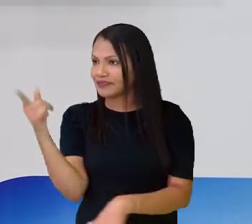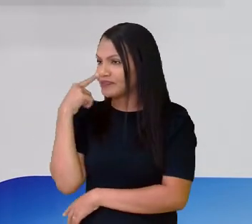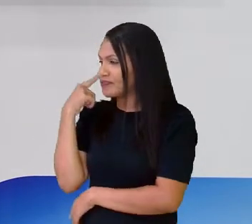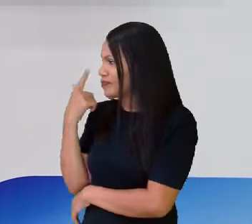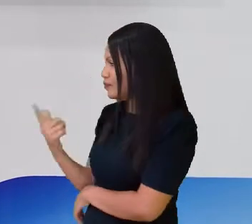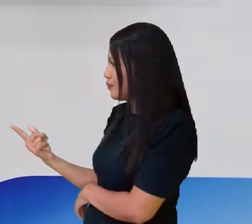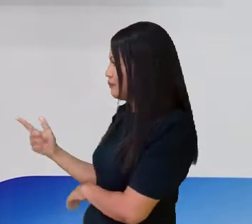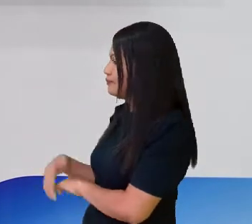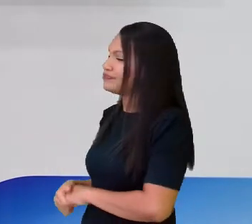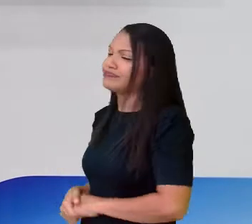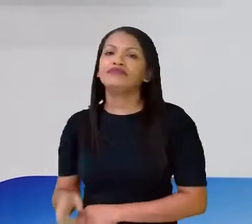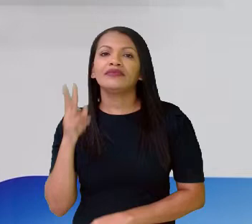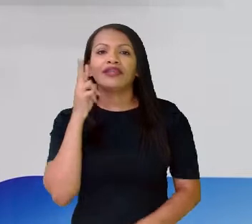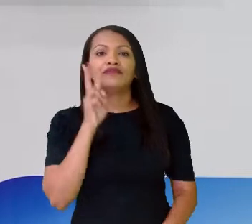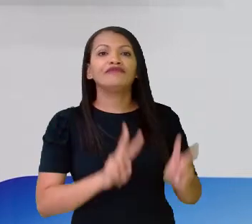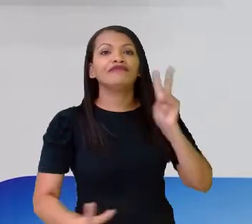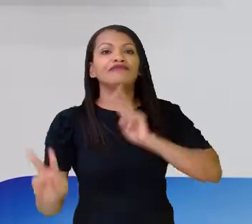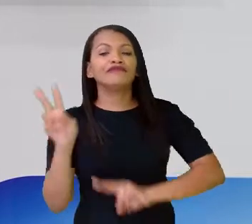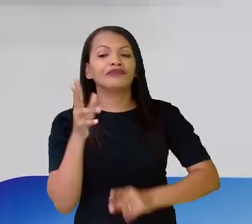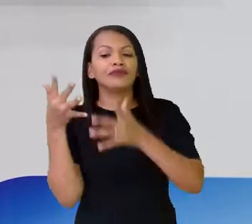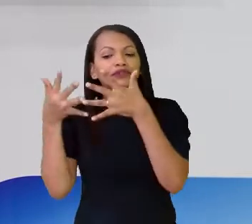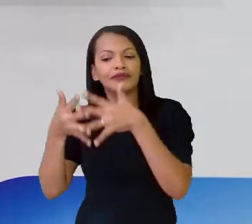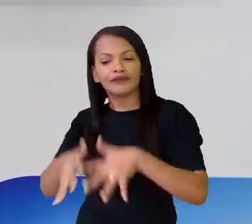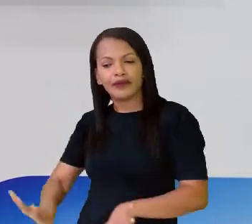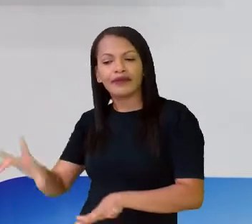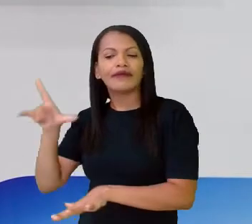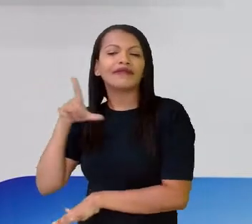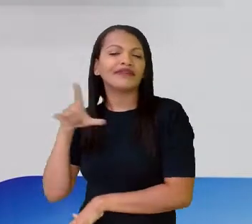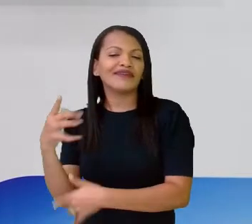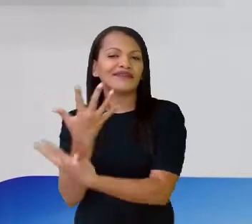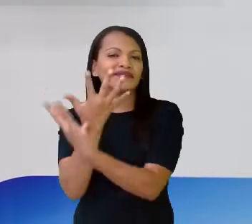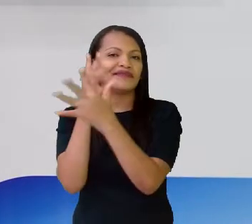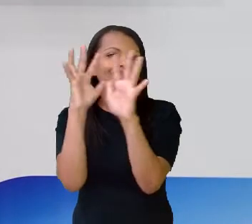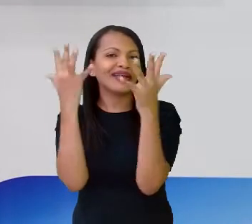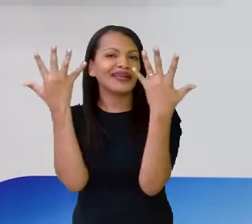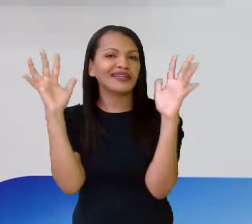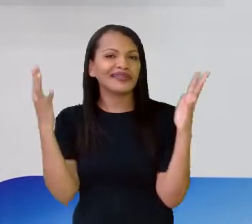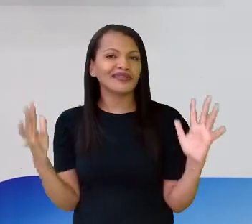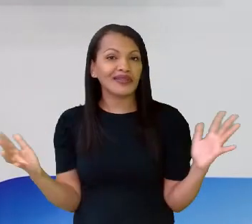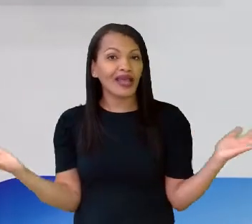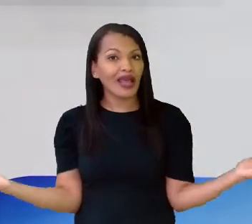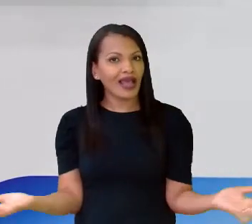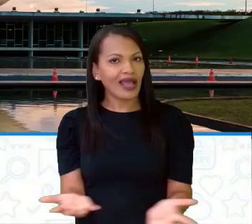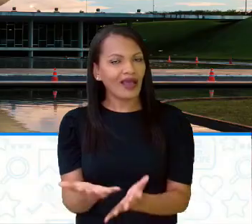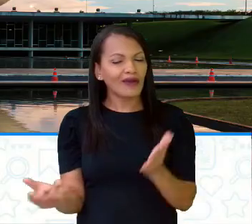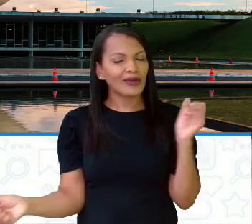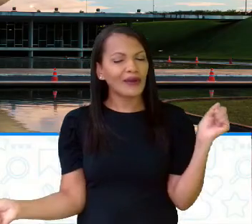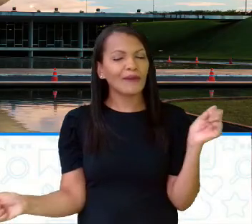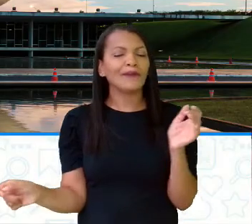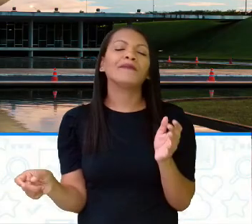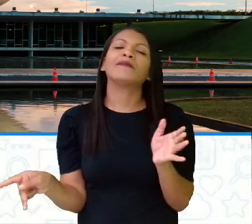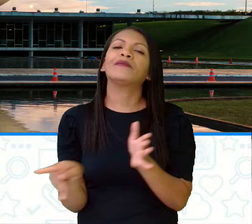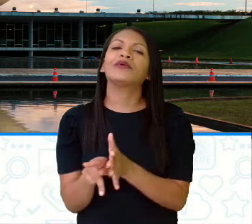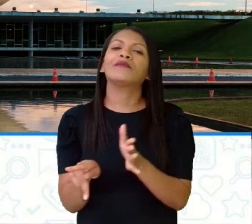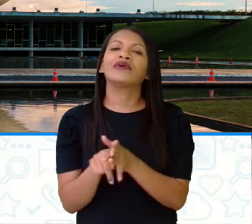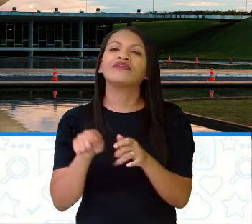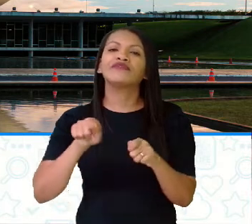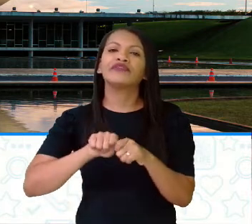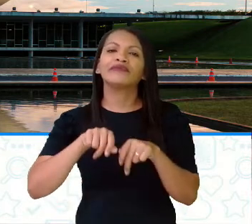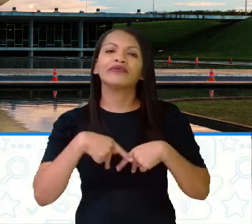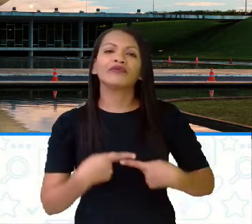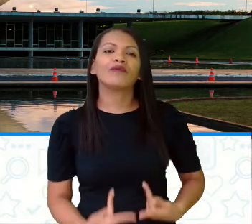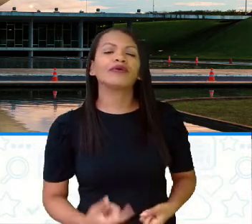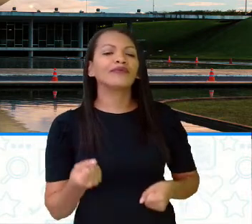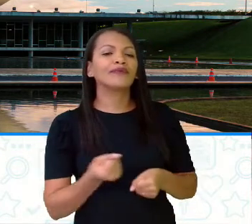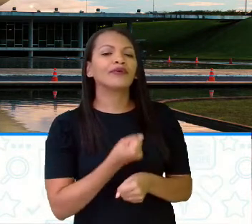arquitetônicas. A gente viu as paisagens naturais, tinha muita natureza, agora a gente vai ver as arquitetônicas. Eu peguei essa primeira imagem aqui, muito